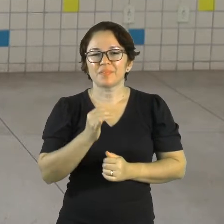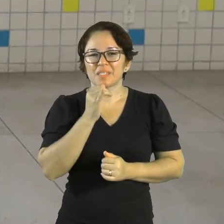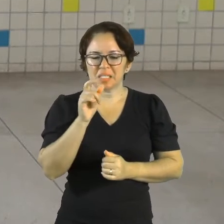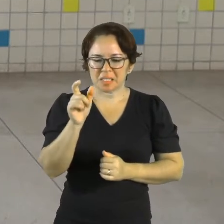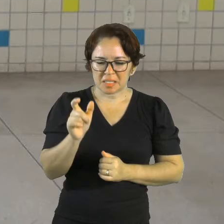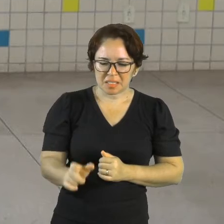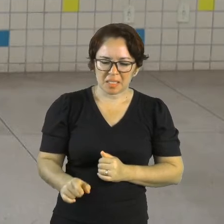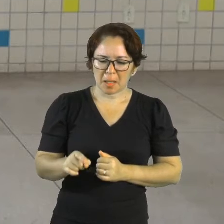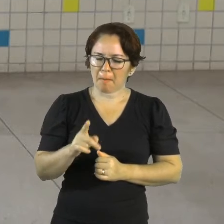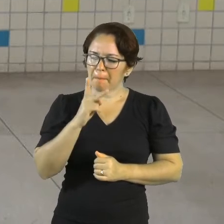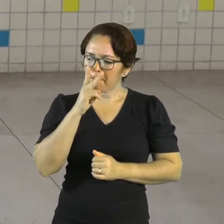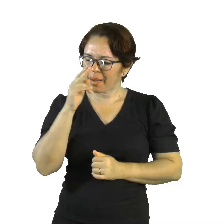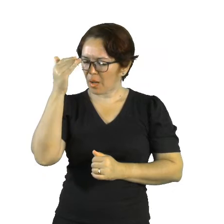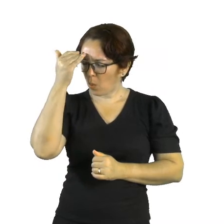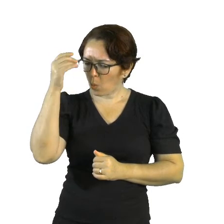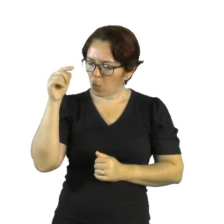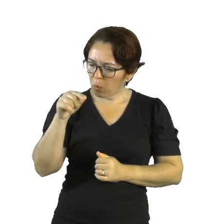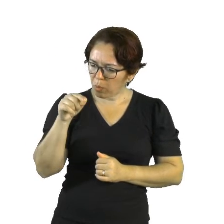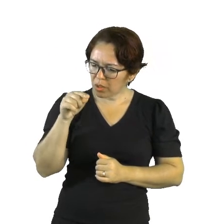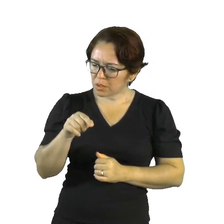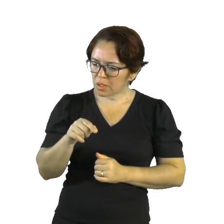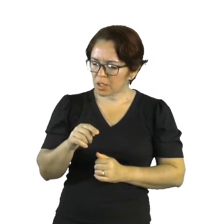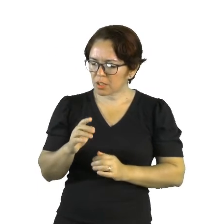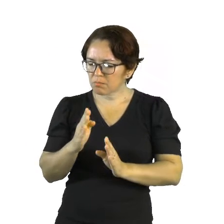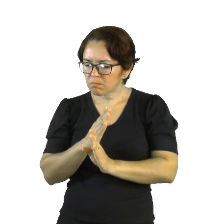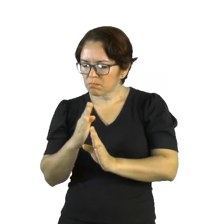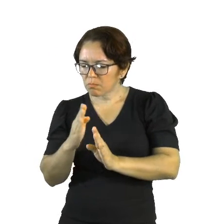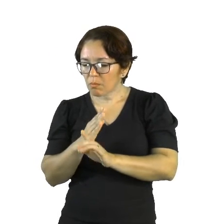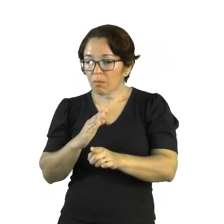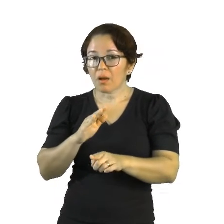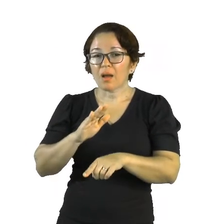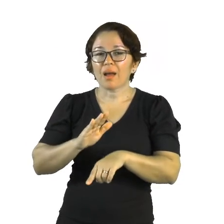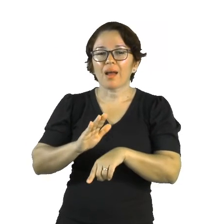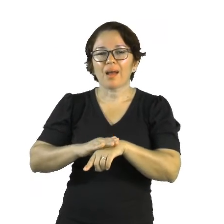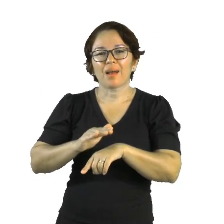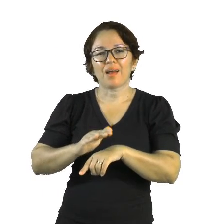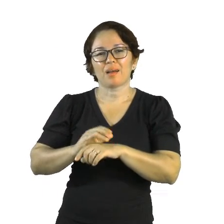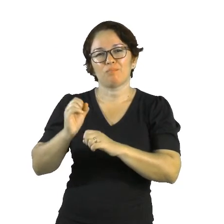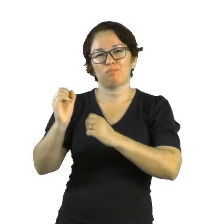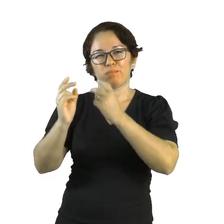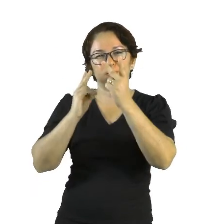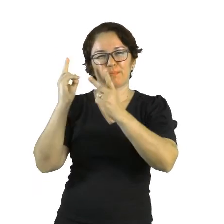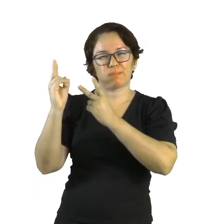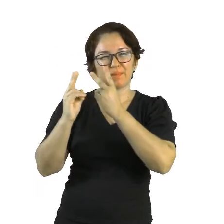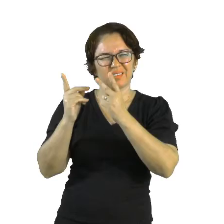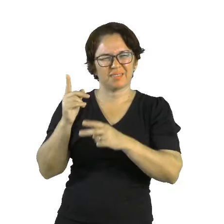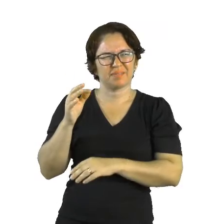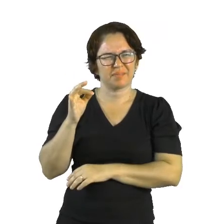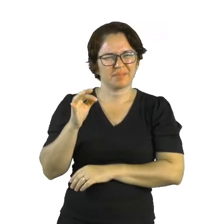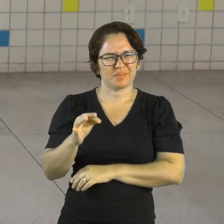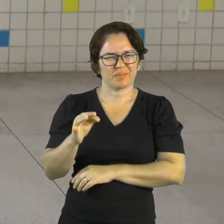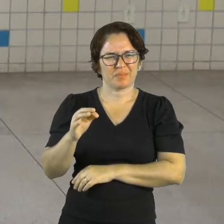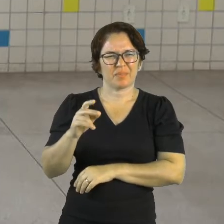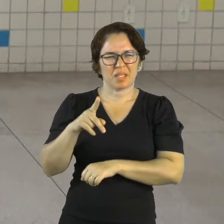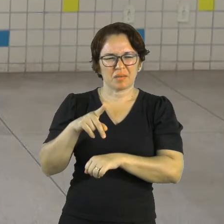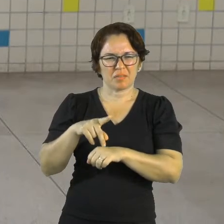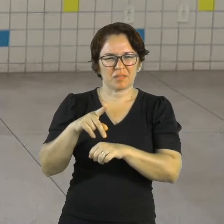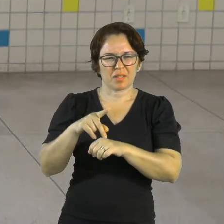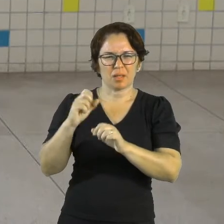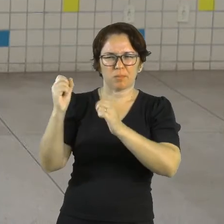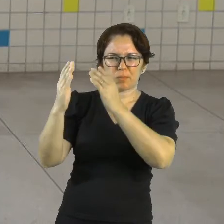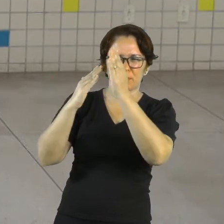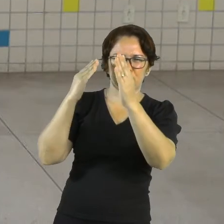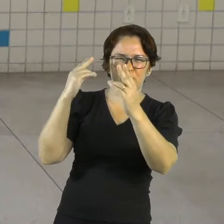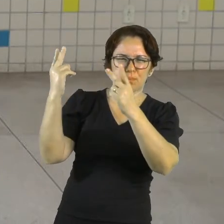o suspeito? Quem foi? O vento. Será que está certo? Será que o vento foi o suspeito? Foi